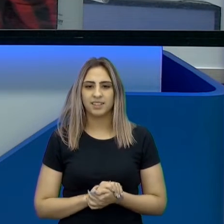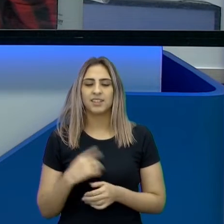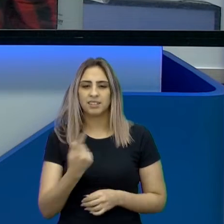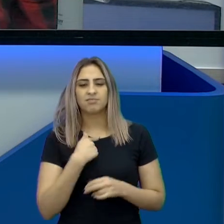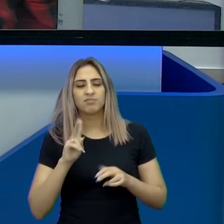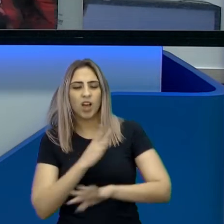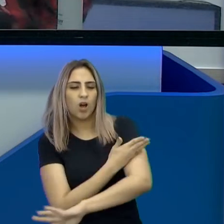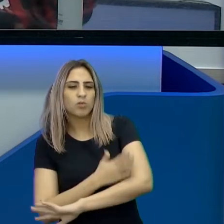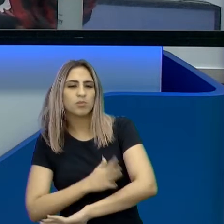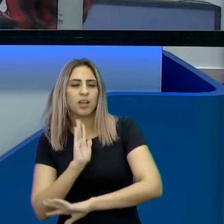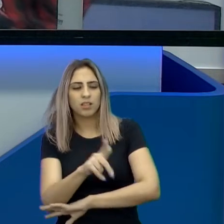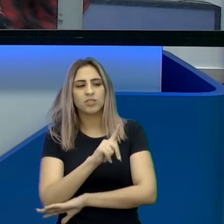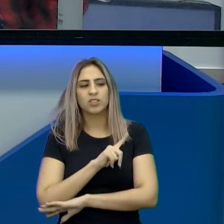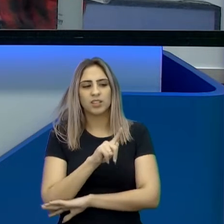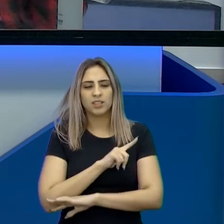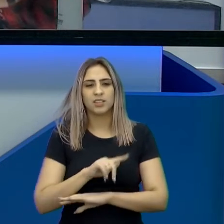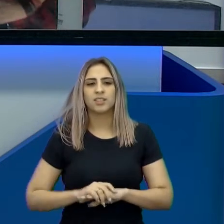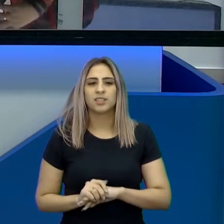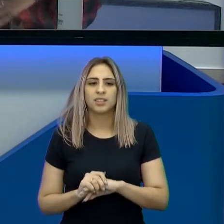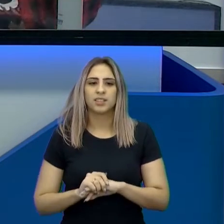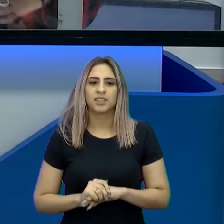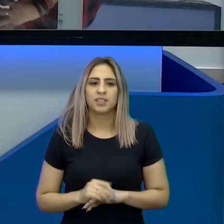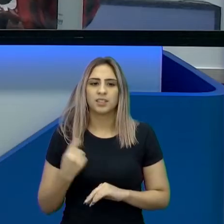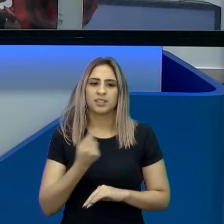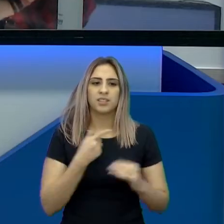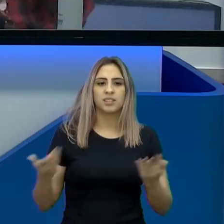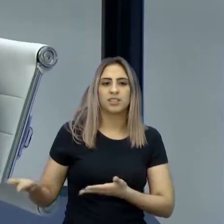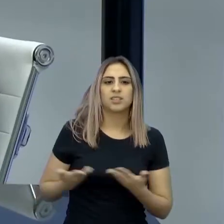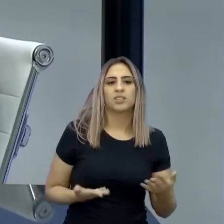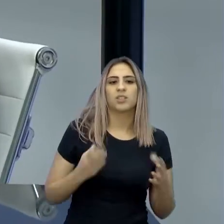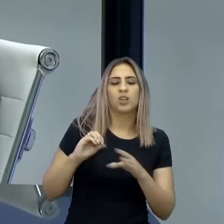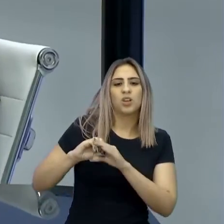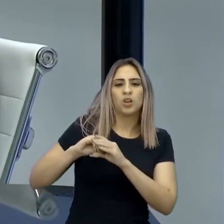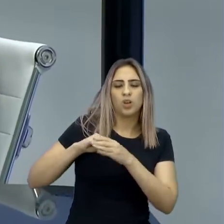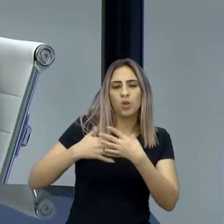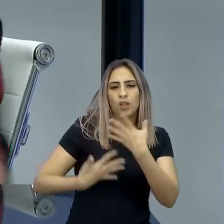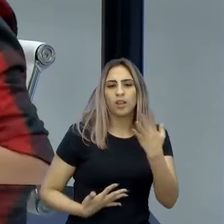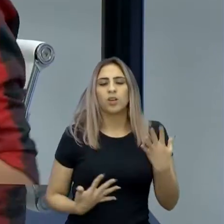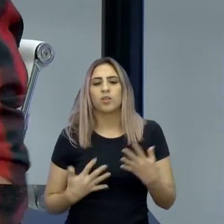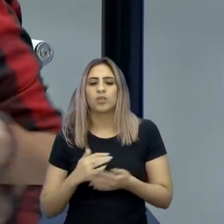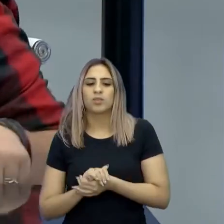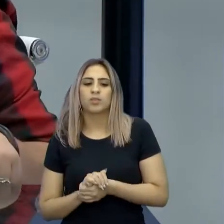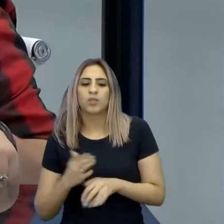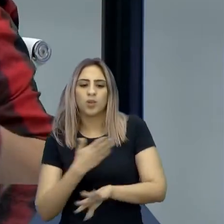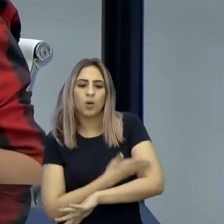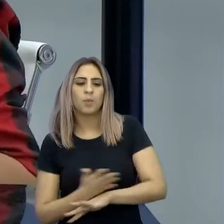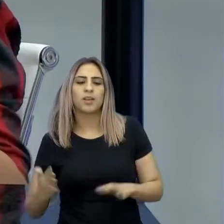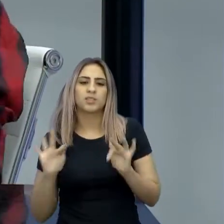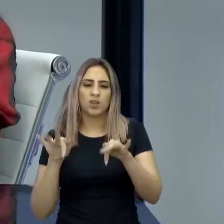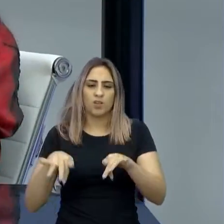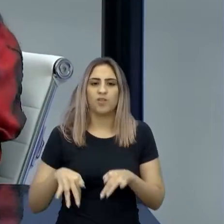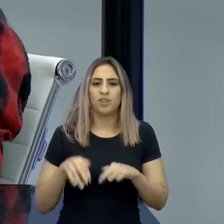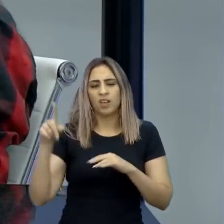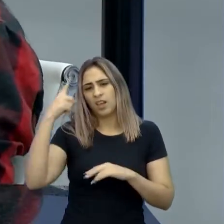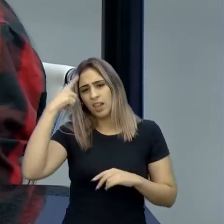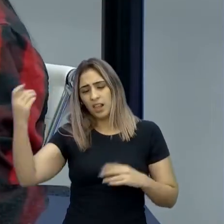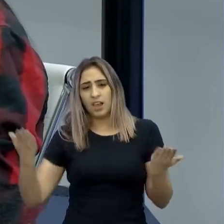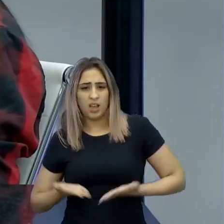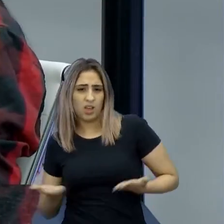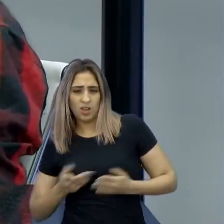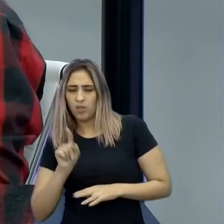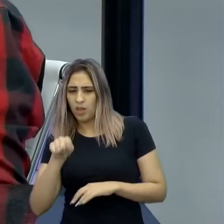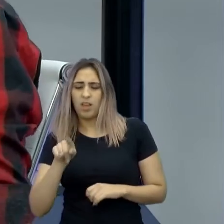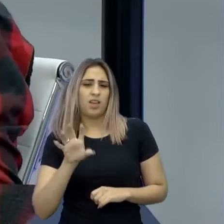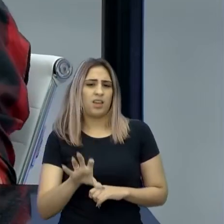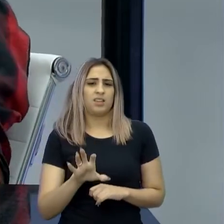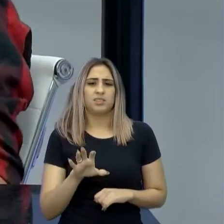estava acostumado a ter, né? Então, a gente trazia conteúdos, assim, vamos dizer, do começo ao fim. E a ideia agora não é essa,